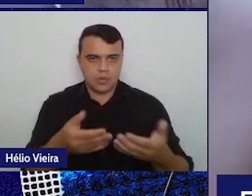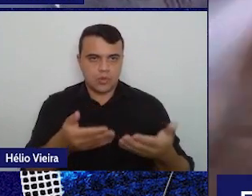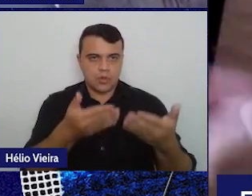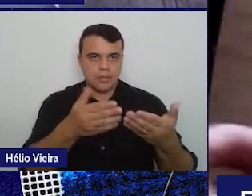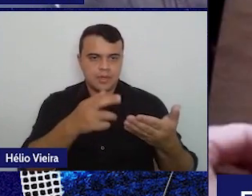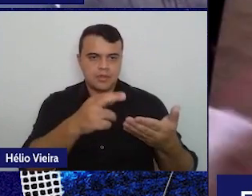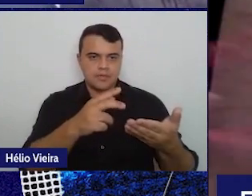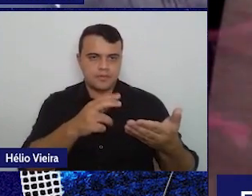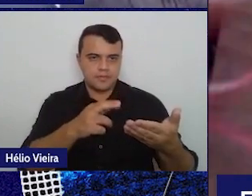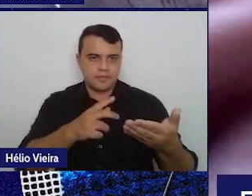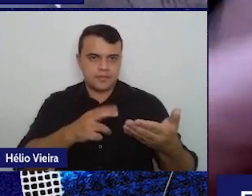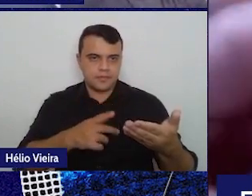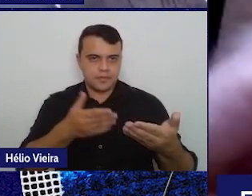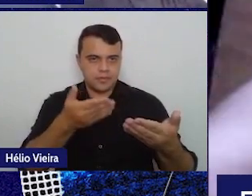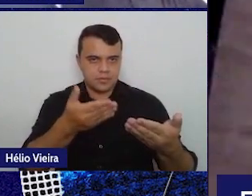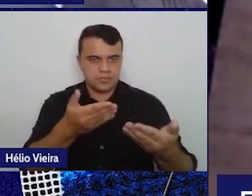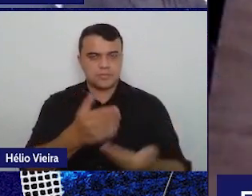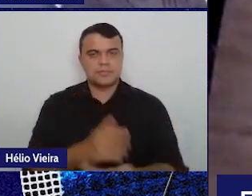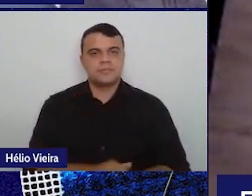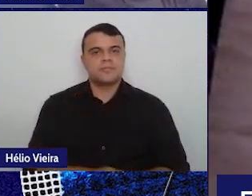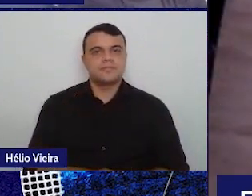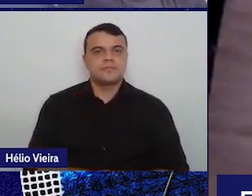vários, enfileirar